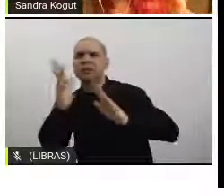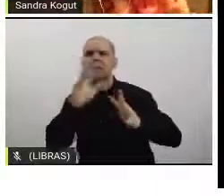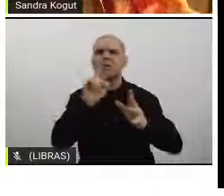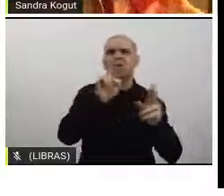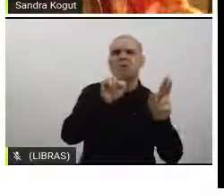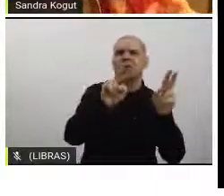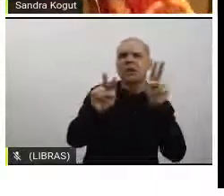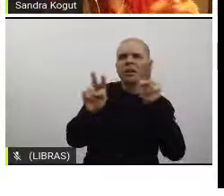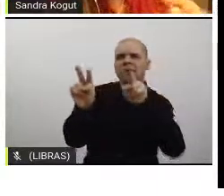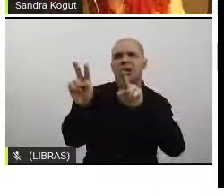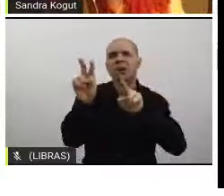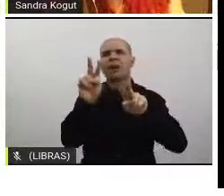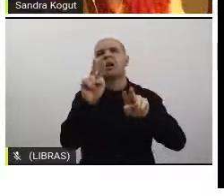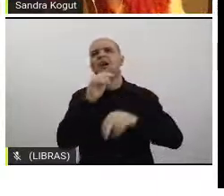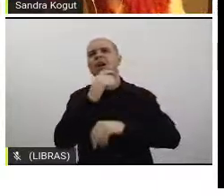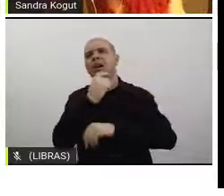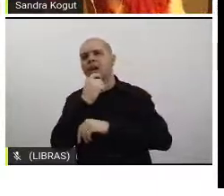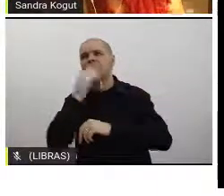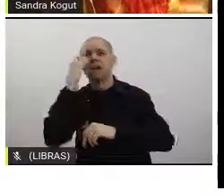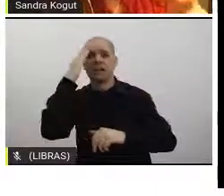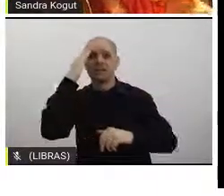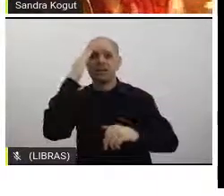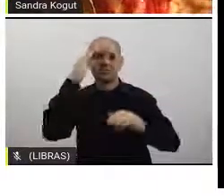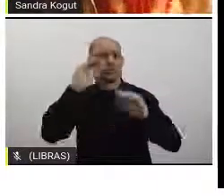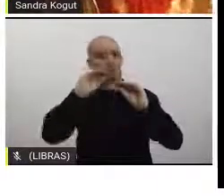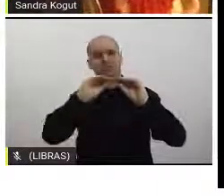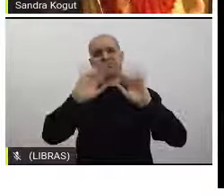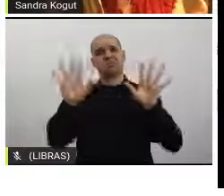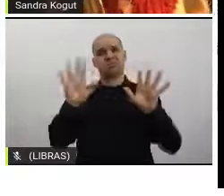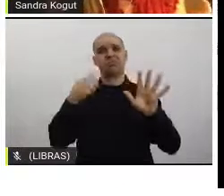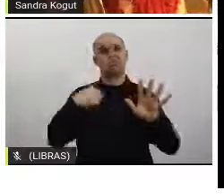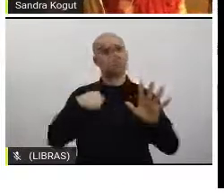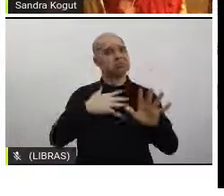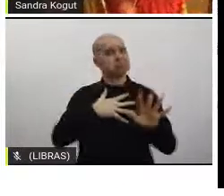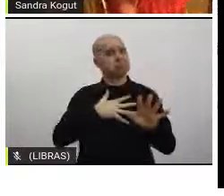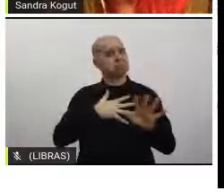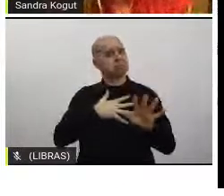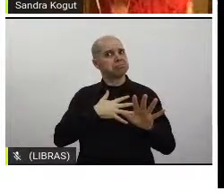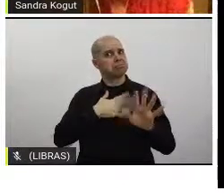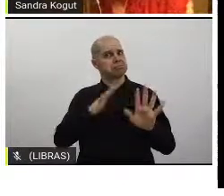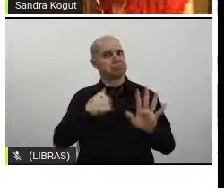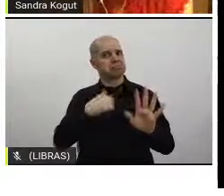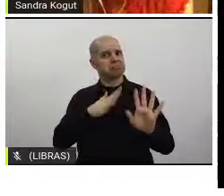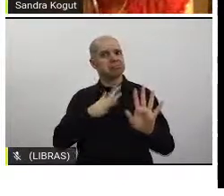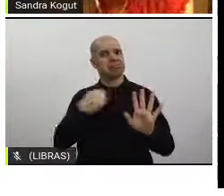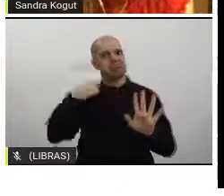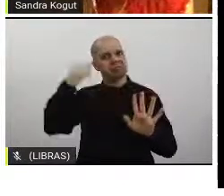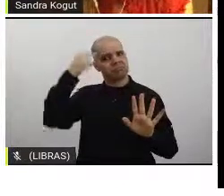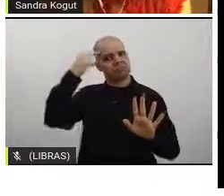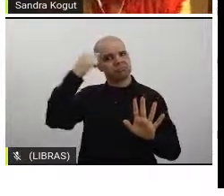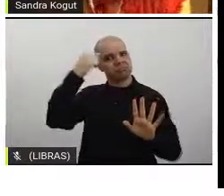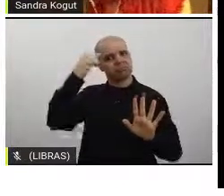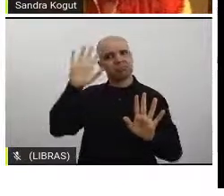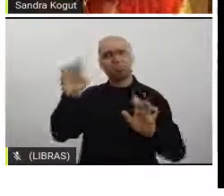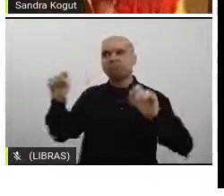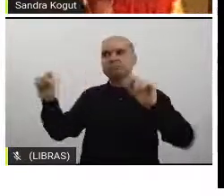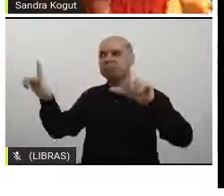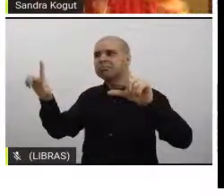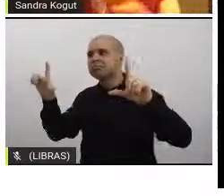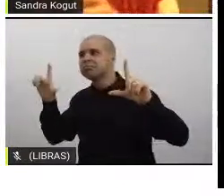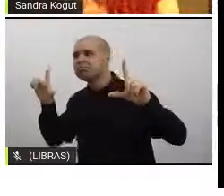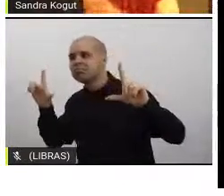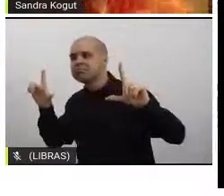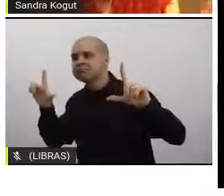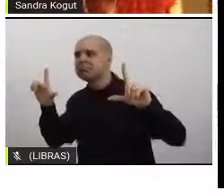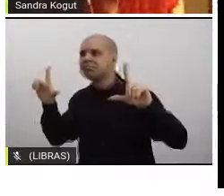e, ao mesmo tempo, um código, uma estética que traduz aquilo ali, entendeu? Esse é um módulo, é o único que